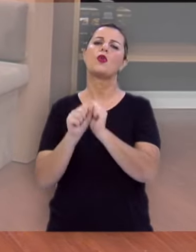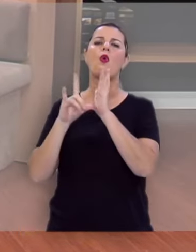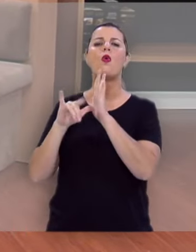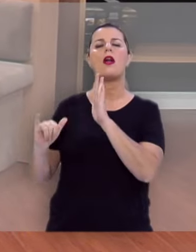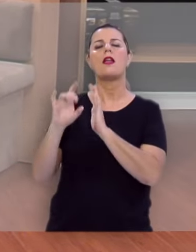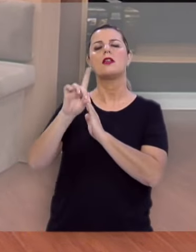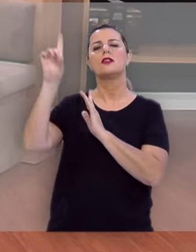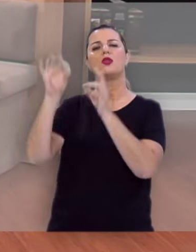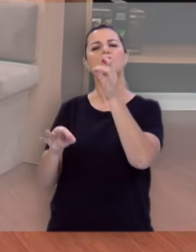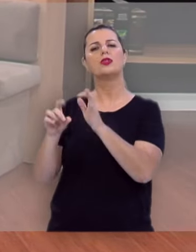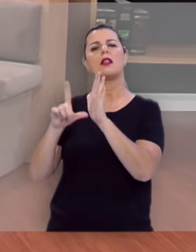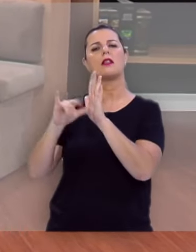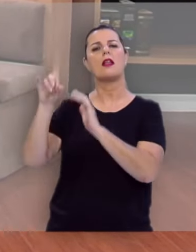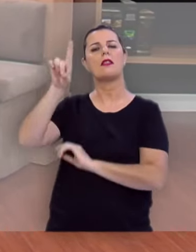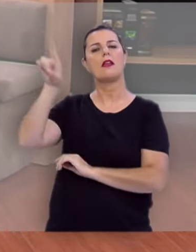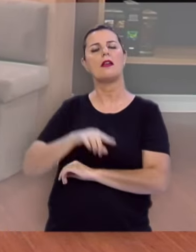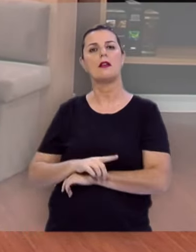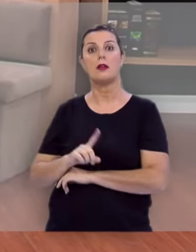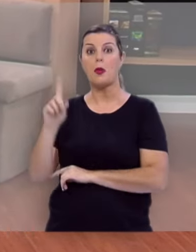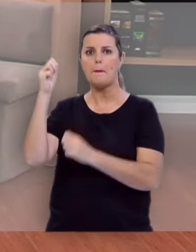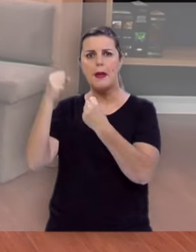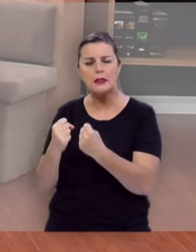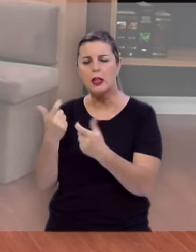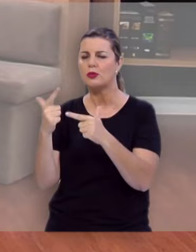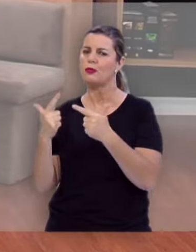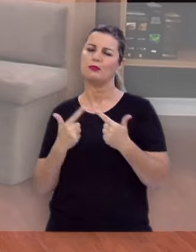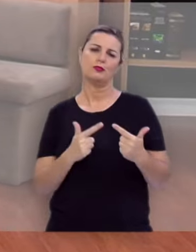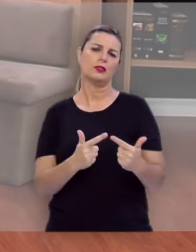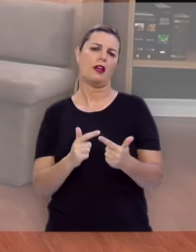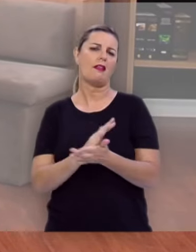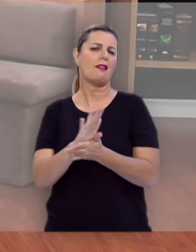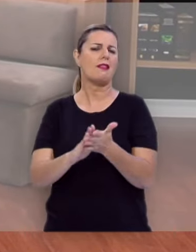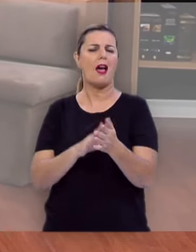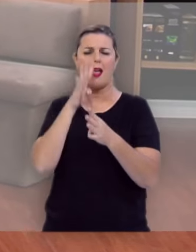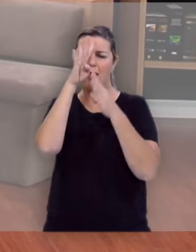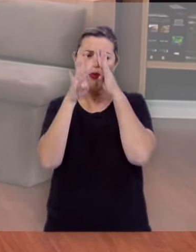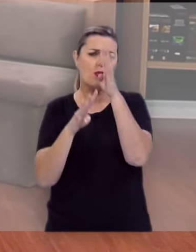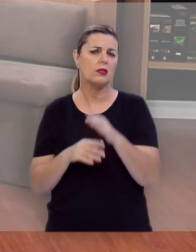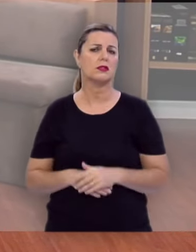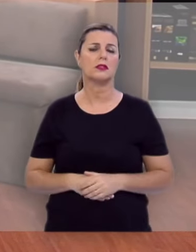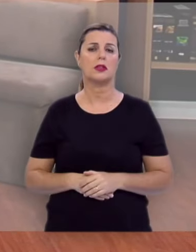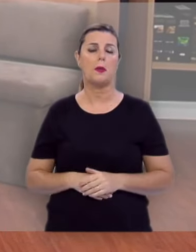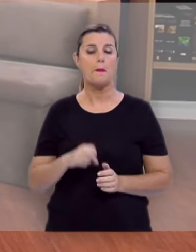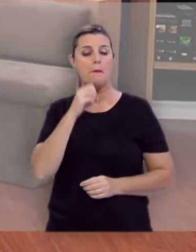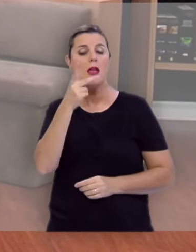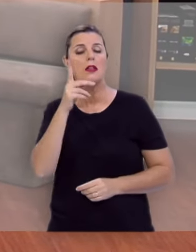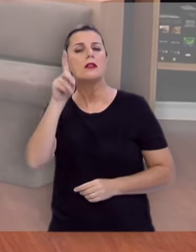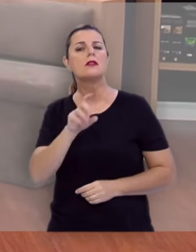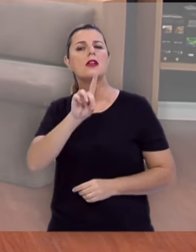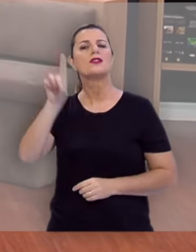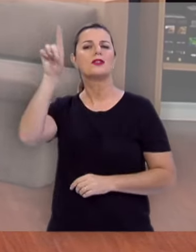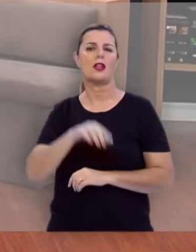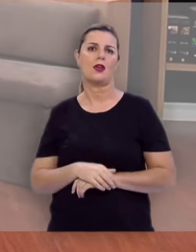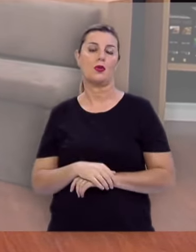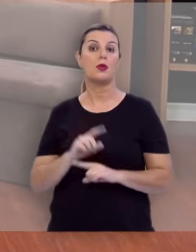de Deus e com a justiça de Deus, já não pesa sobre nós mais nenhuma condenação. Bendito seja